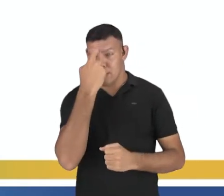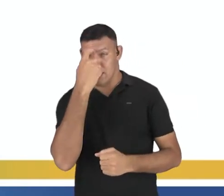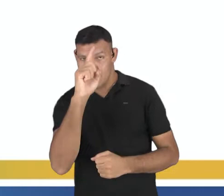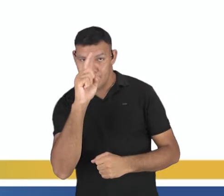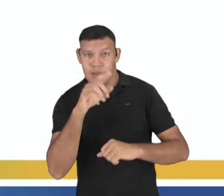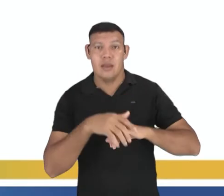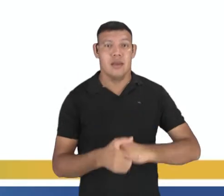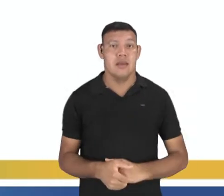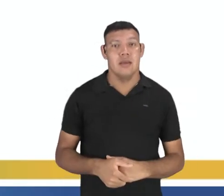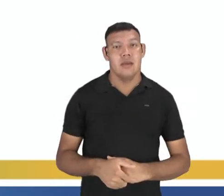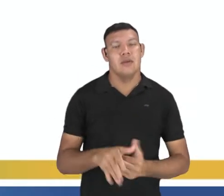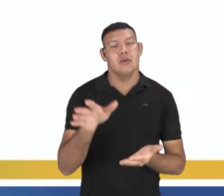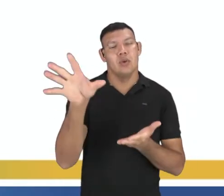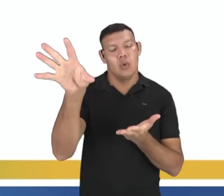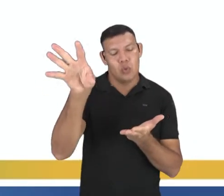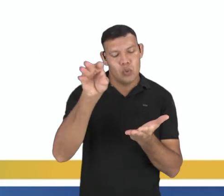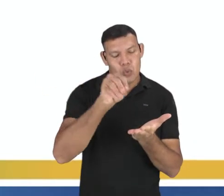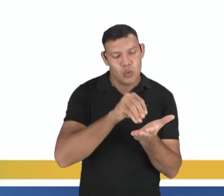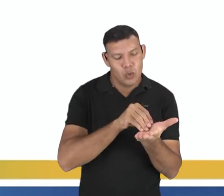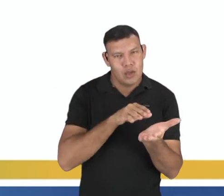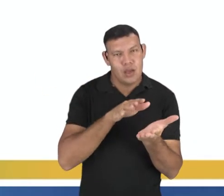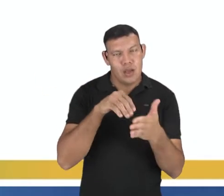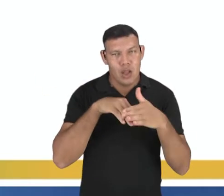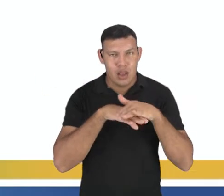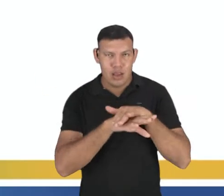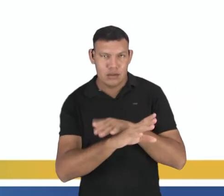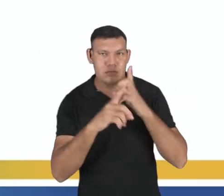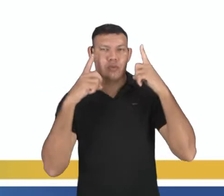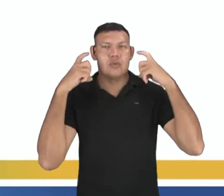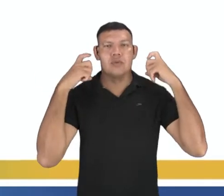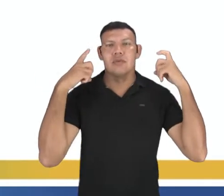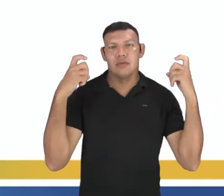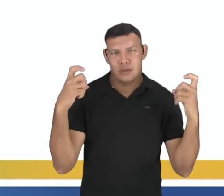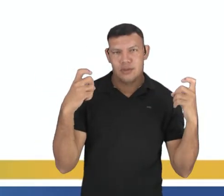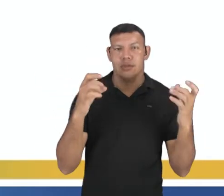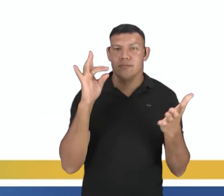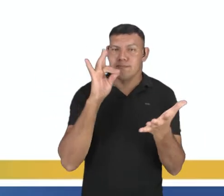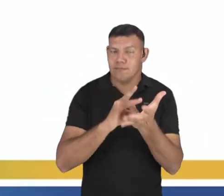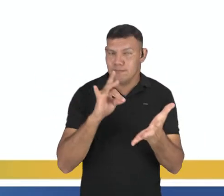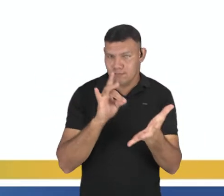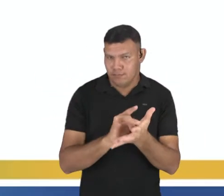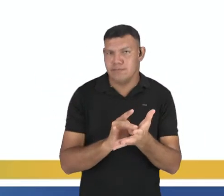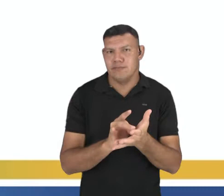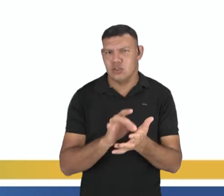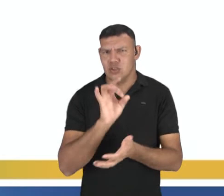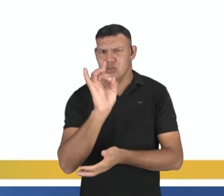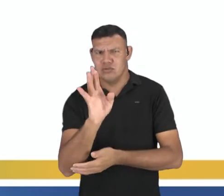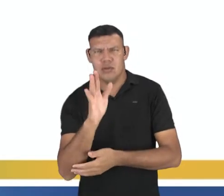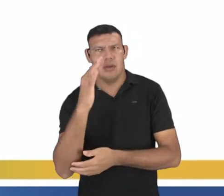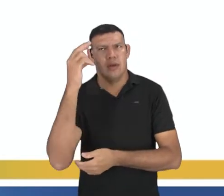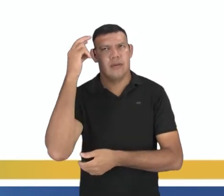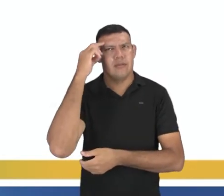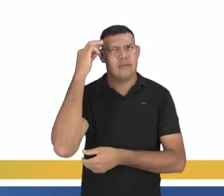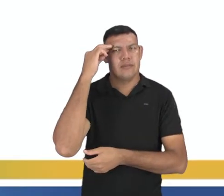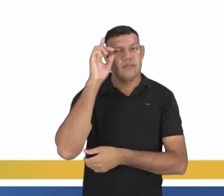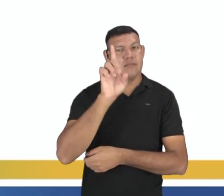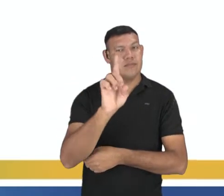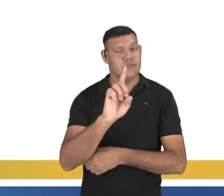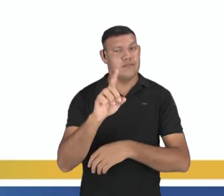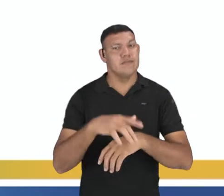gravada torna-se possível armazenar os sons de maneira concreta e não apenas na memória